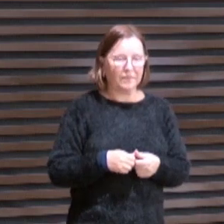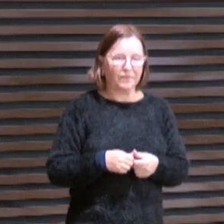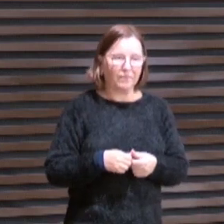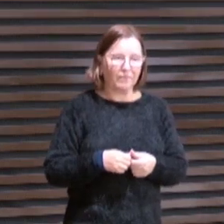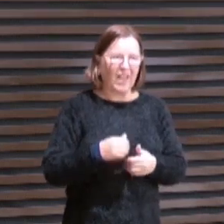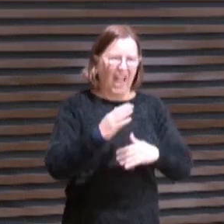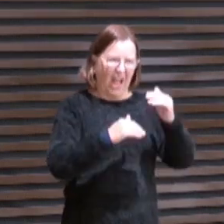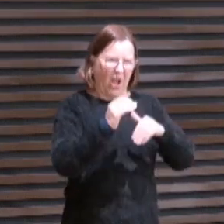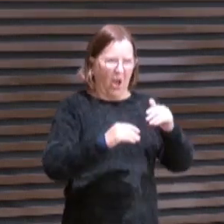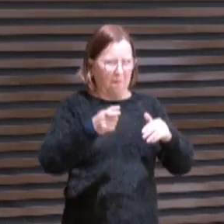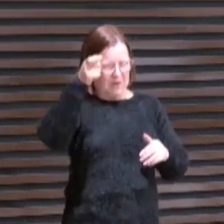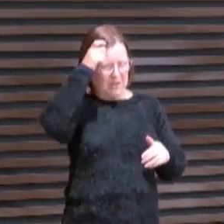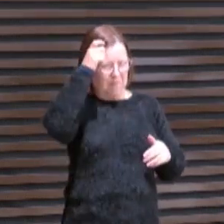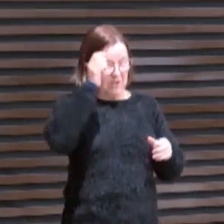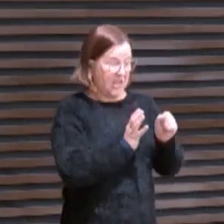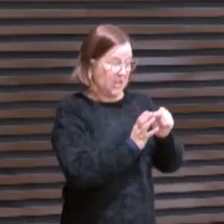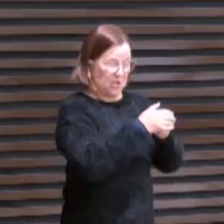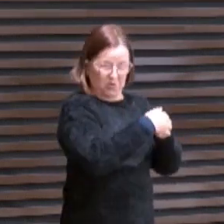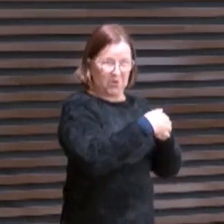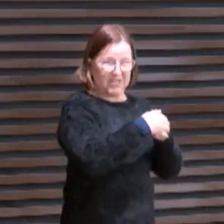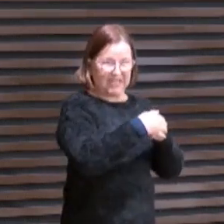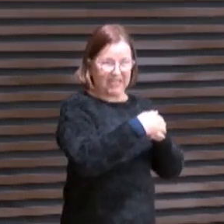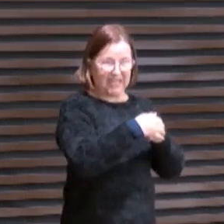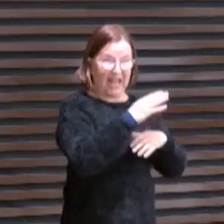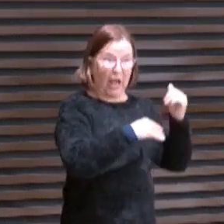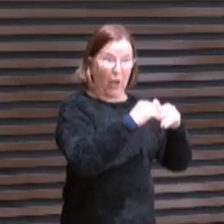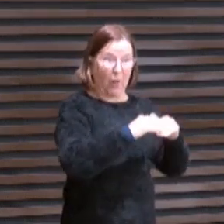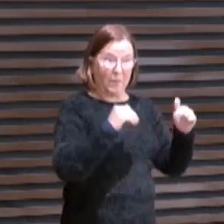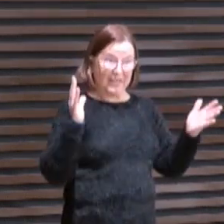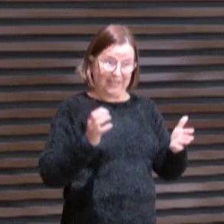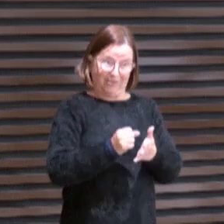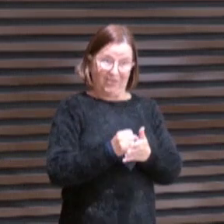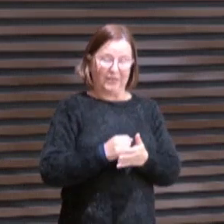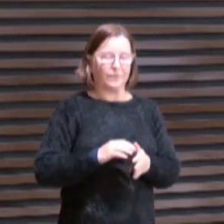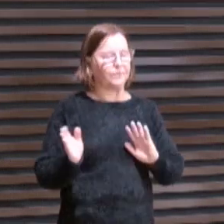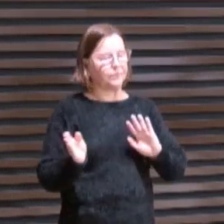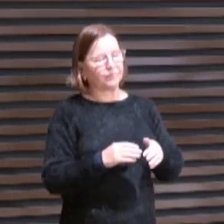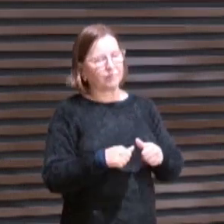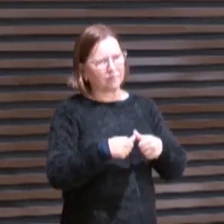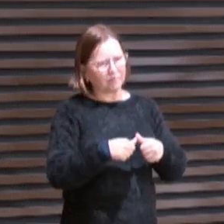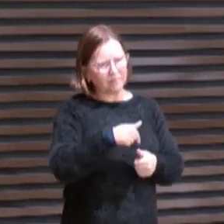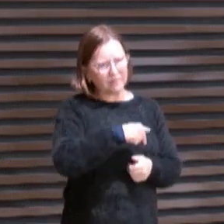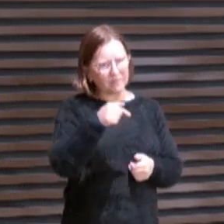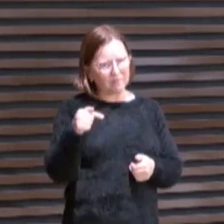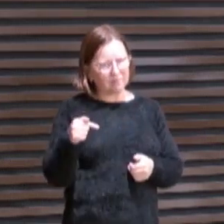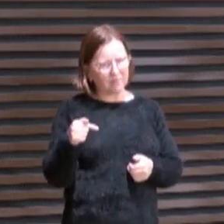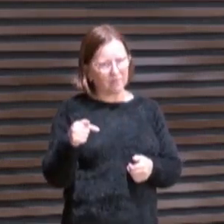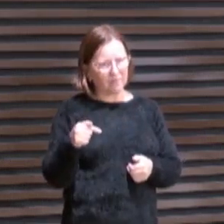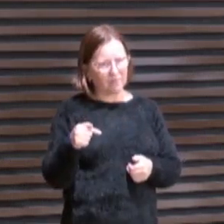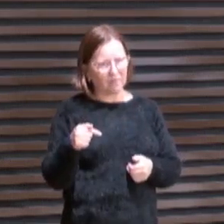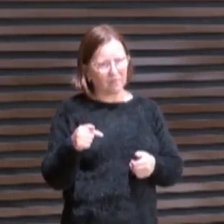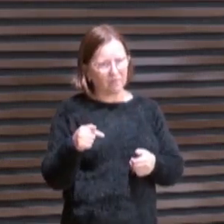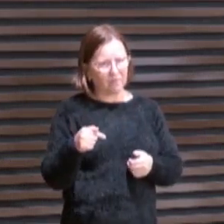é ocultar isto aqui. Essa semana o Jairo, que esteve conosco, já está